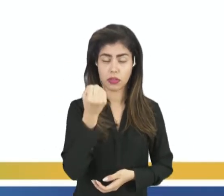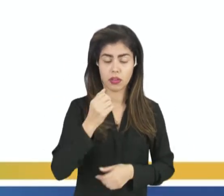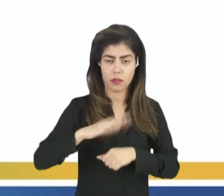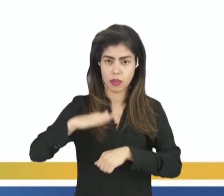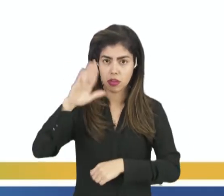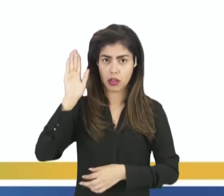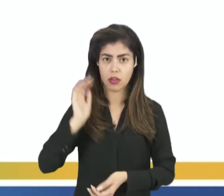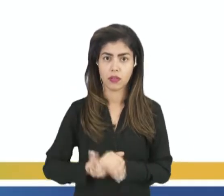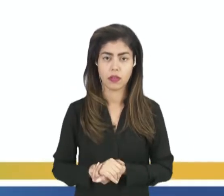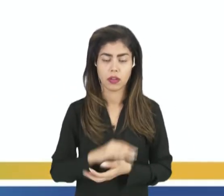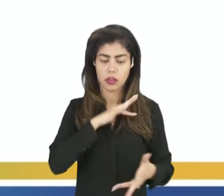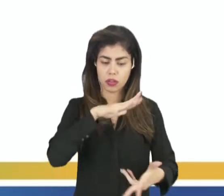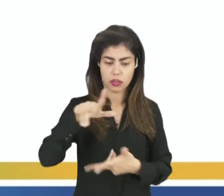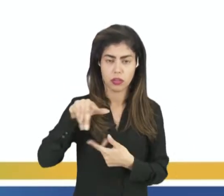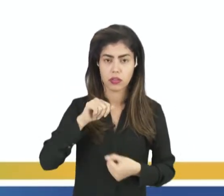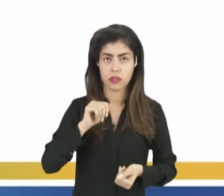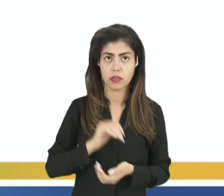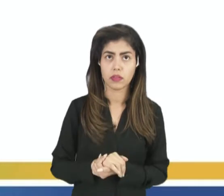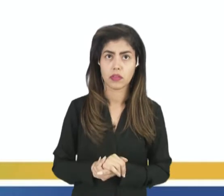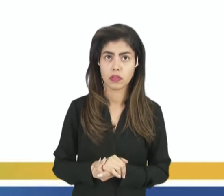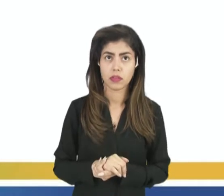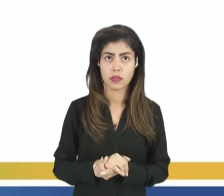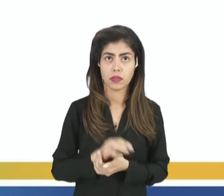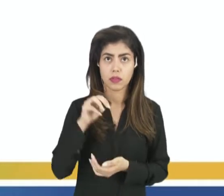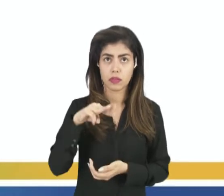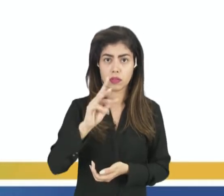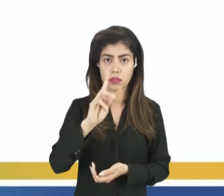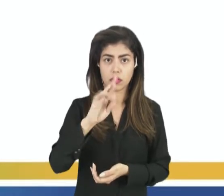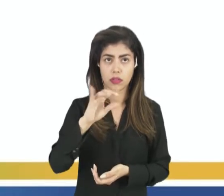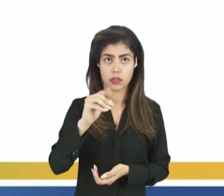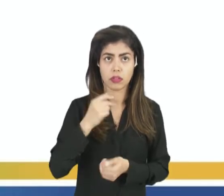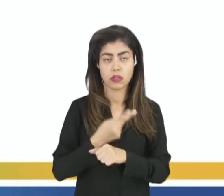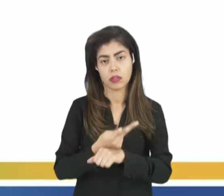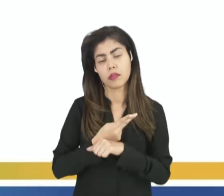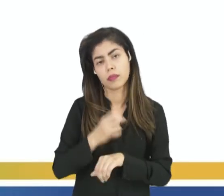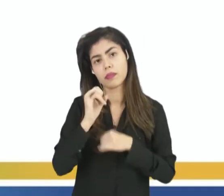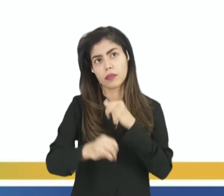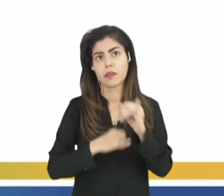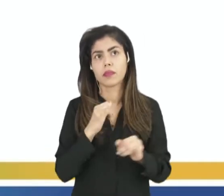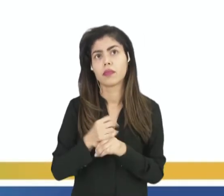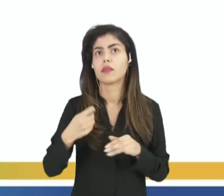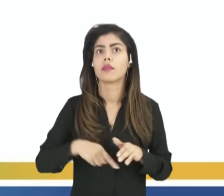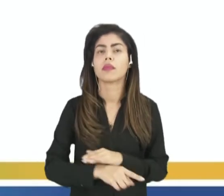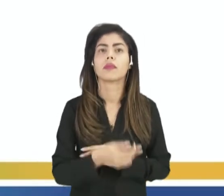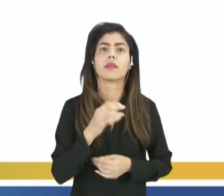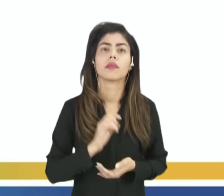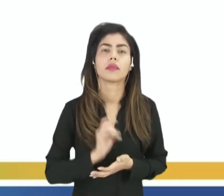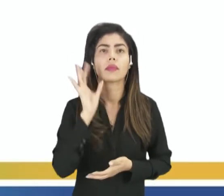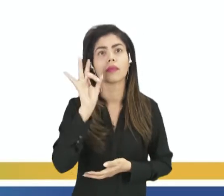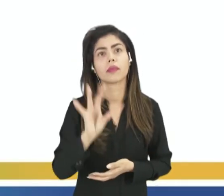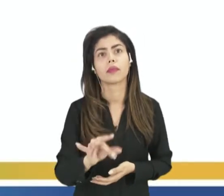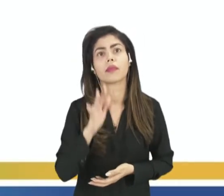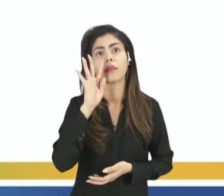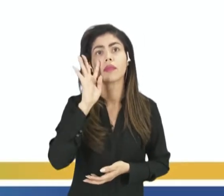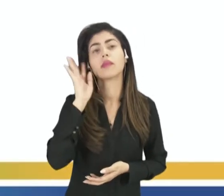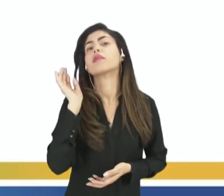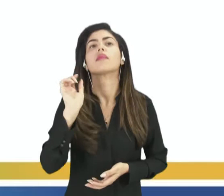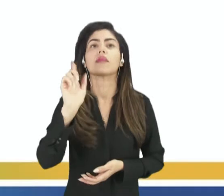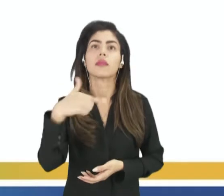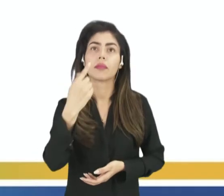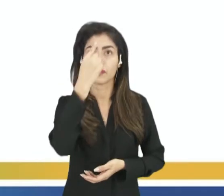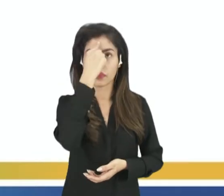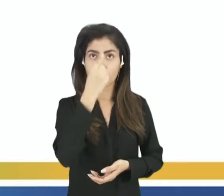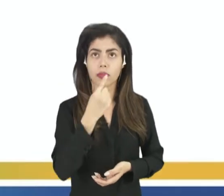maior sobre a terra, o monstro Leviatã. Pesquise na internet, não vamos entrar em muitos detalhes nisso. Agora, uma